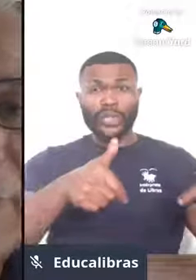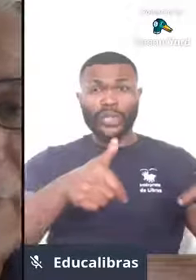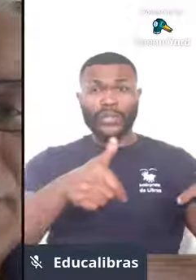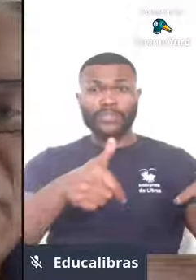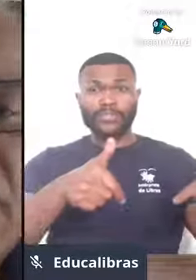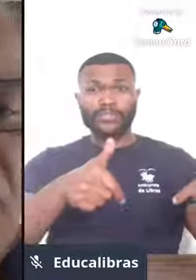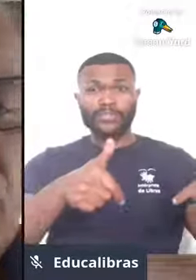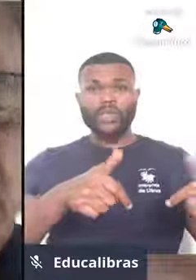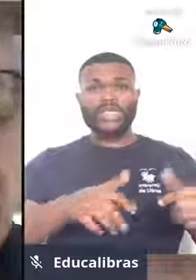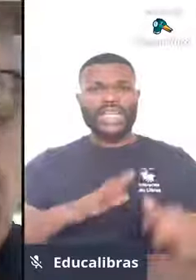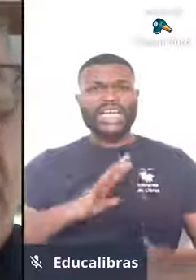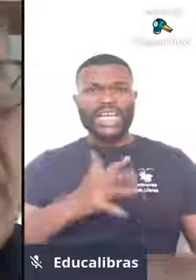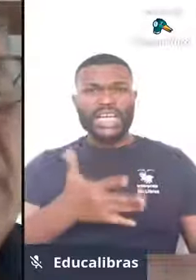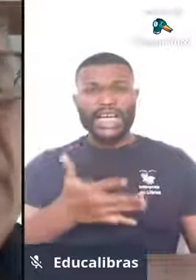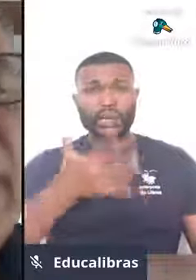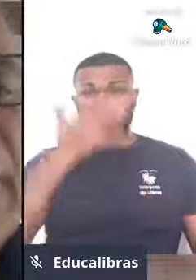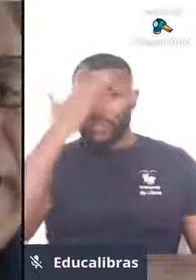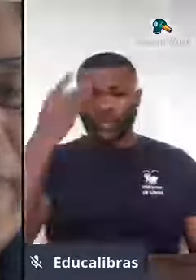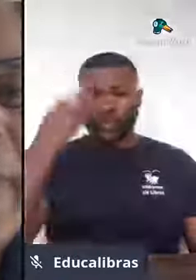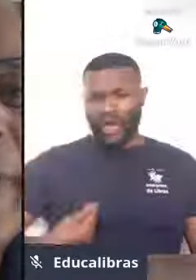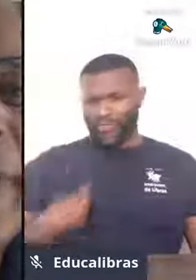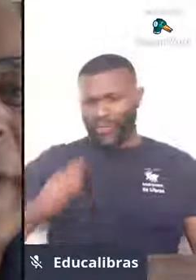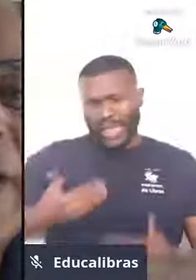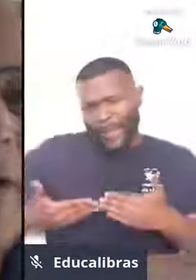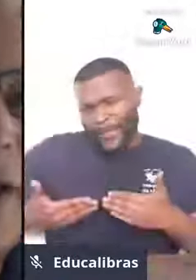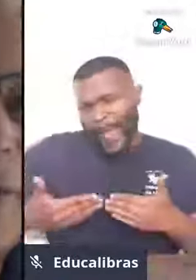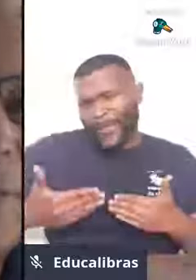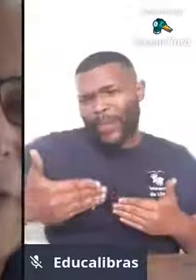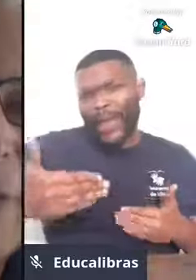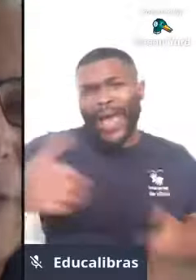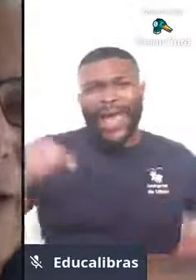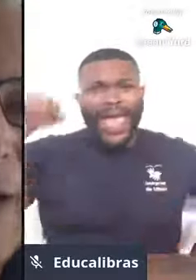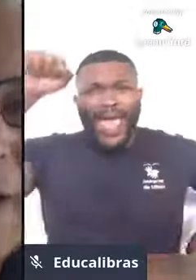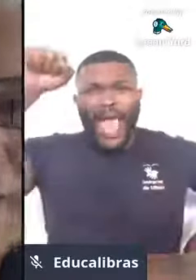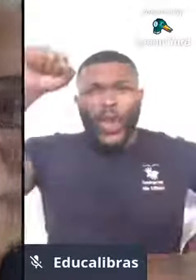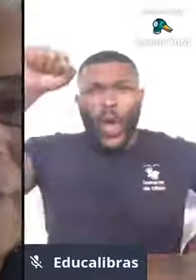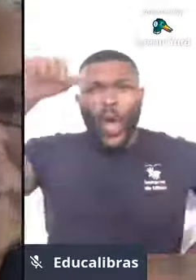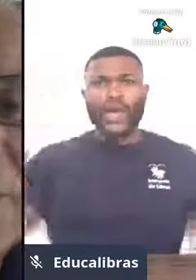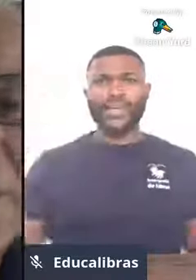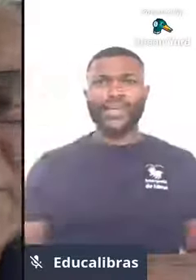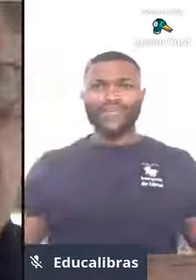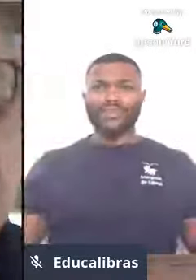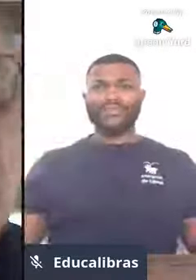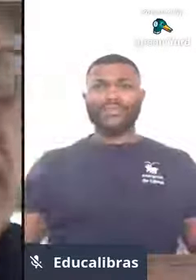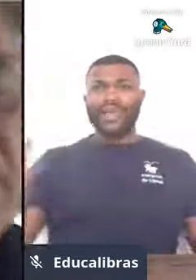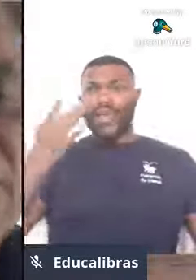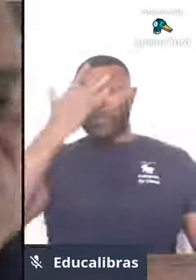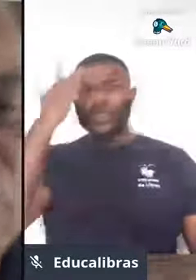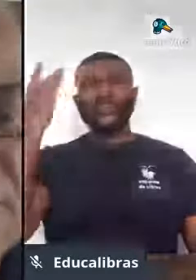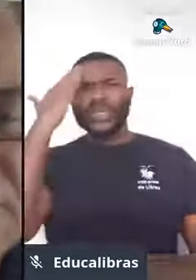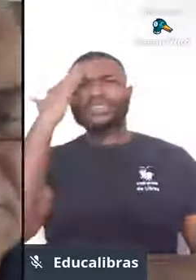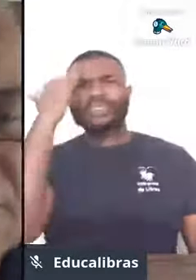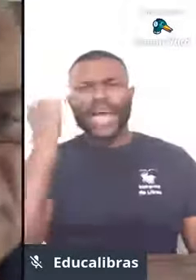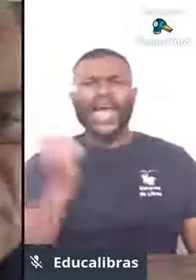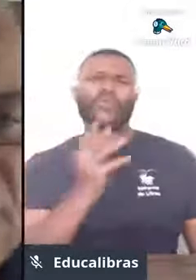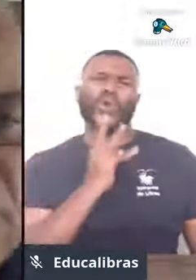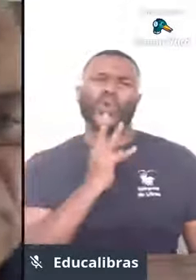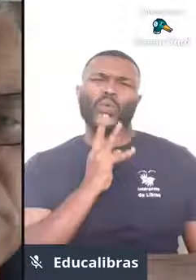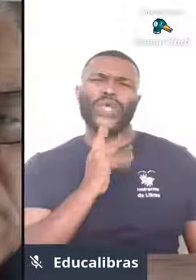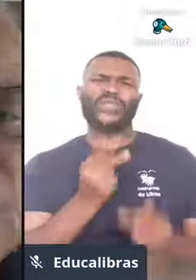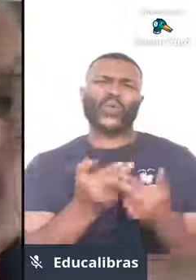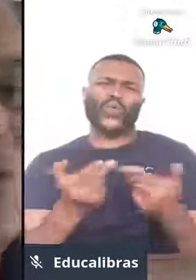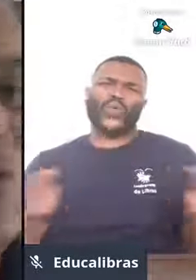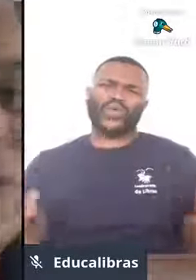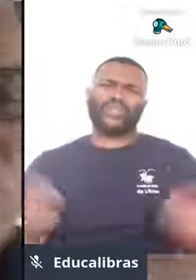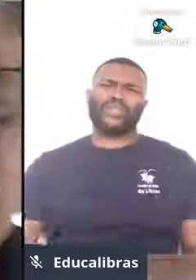guerreiro, e quem luta a vida inteira é um herói, é o cara que sabe, que conhece das coisas, que